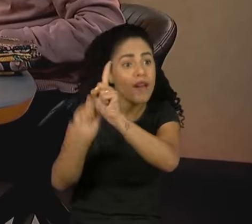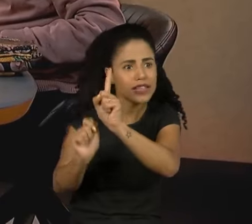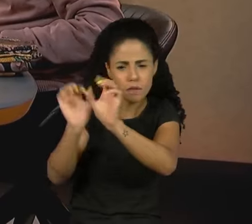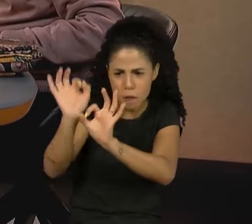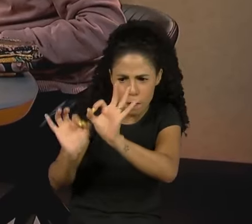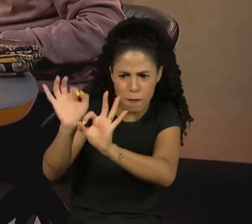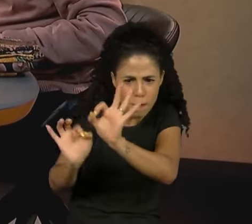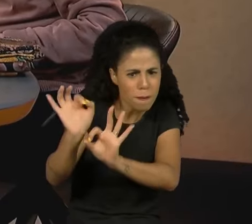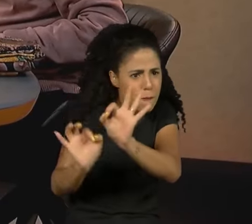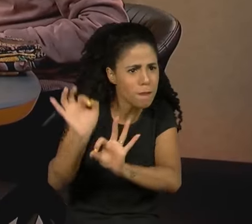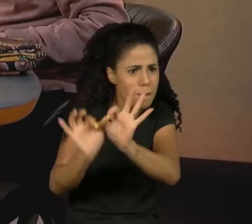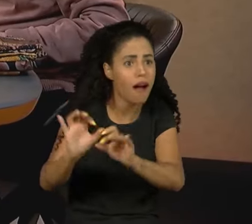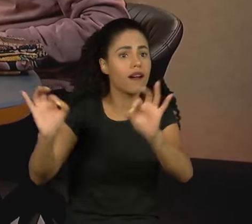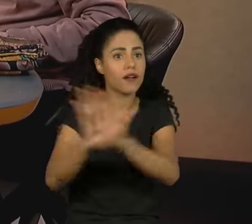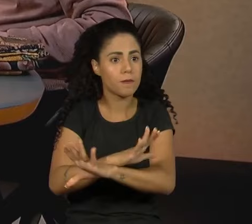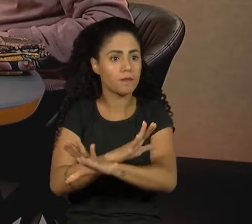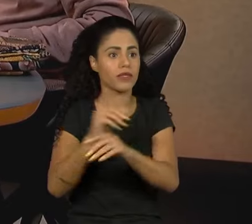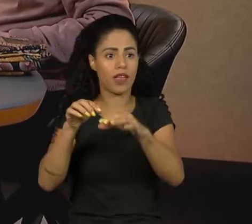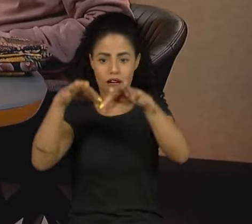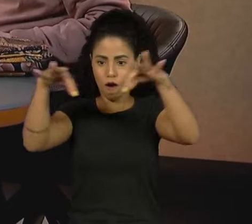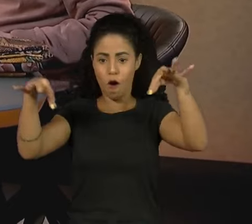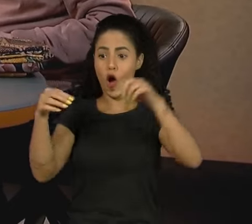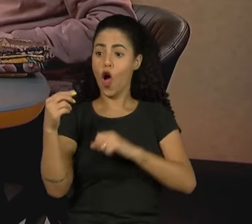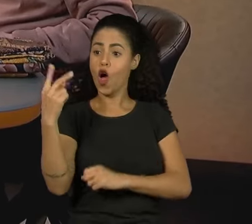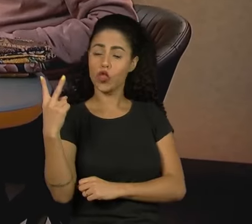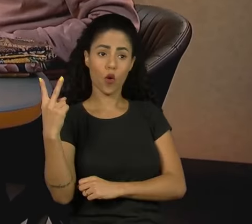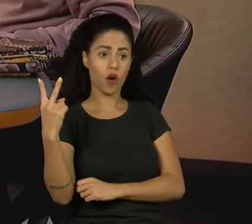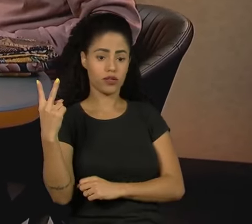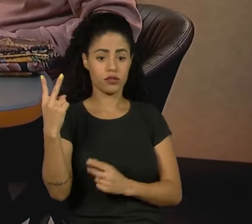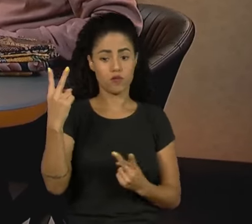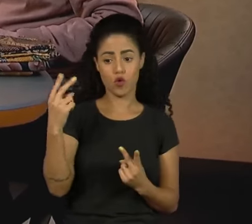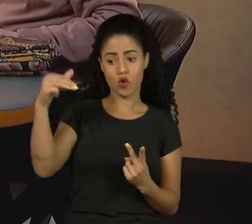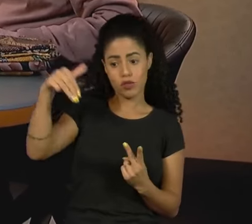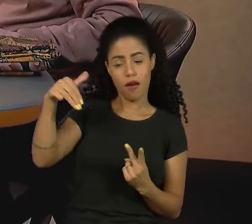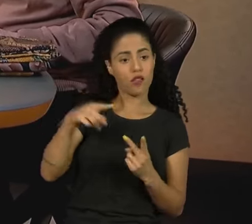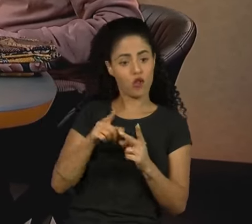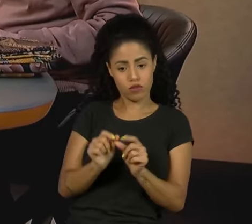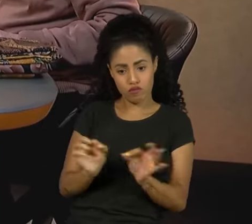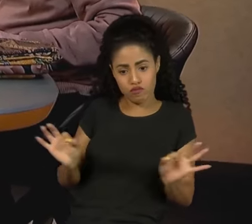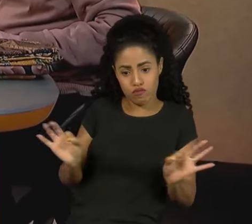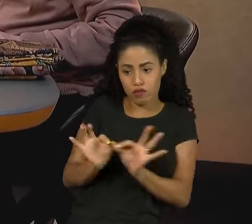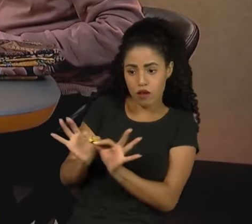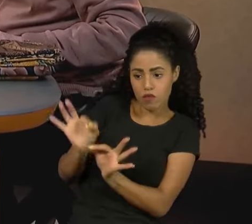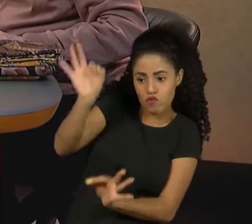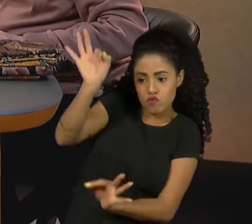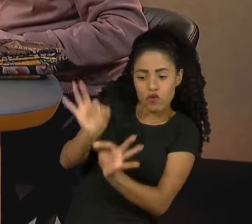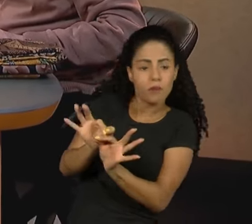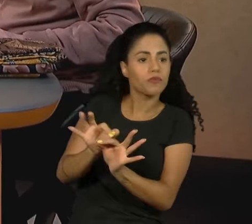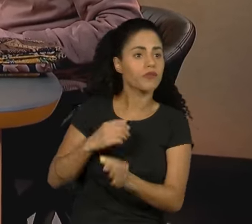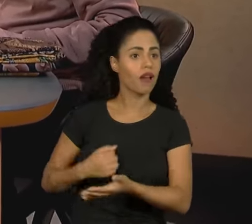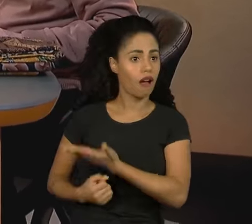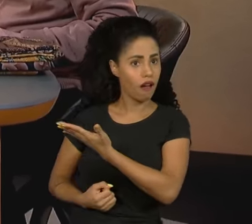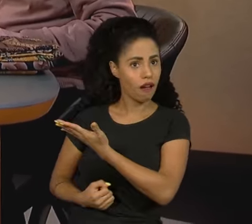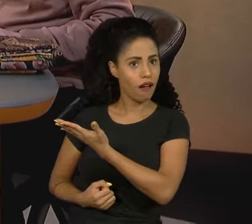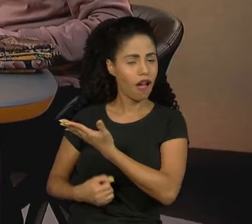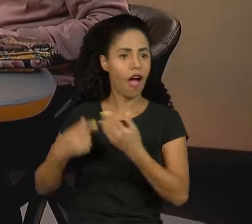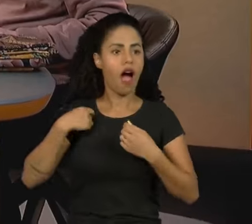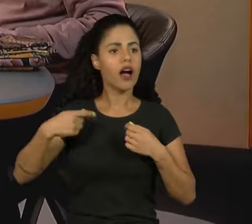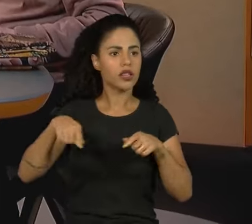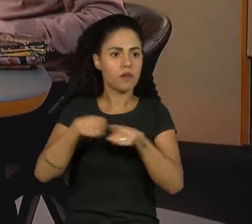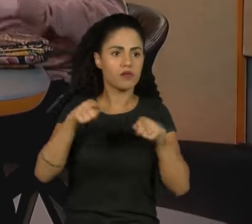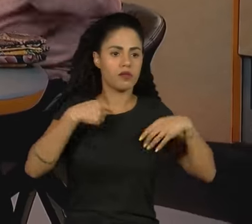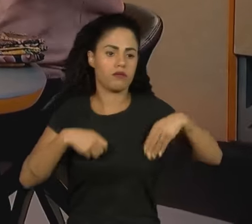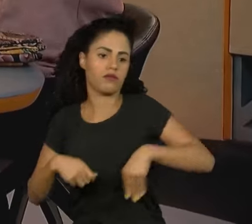ele tem 2 por 2, só para você ver o tamanho dele. Olha que maravilha. É uma roupa que a mulher usa,